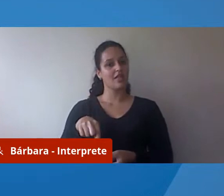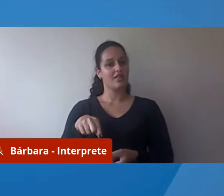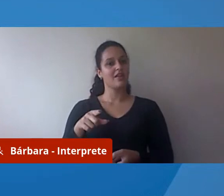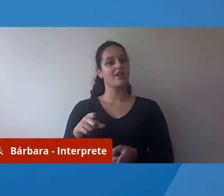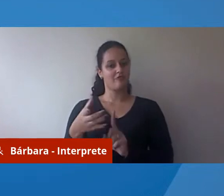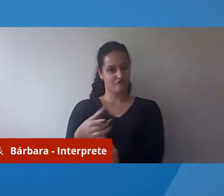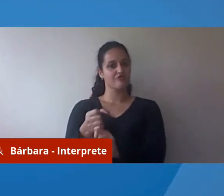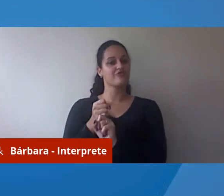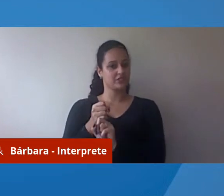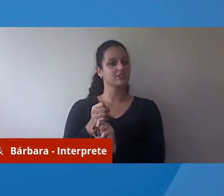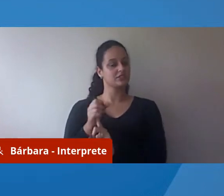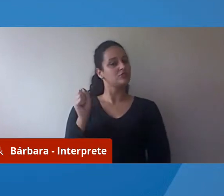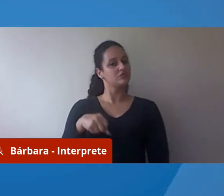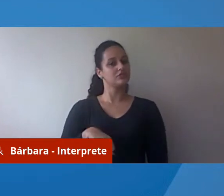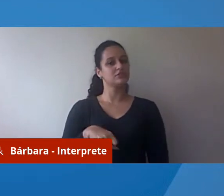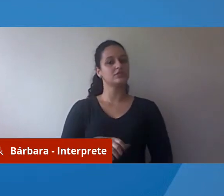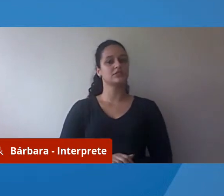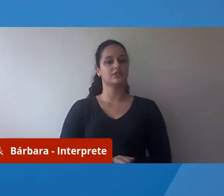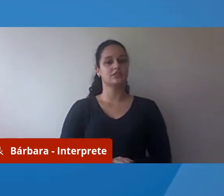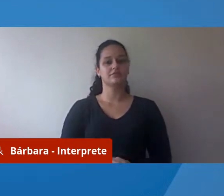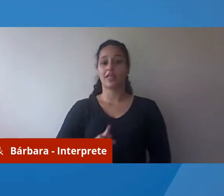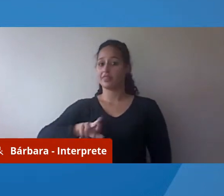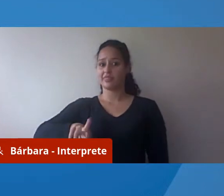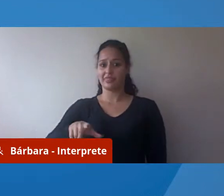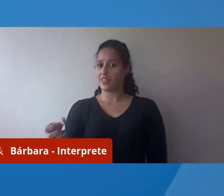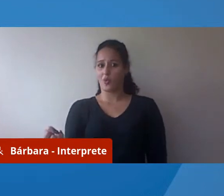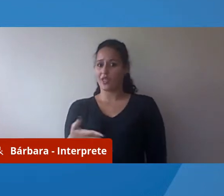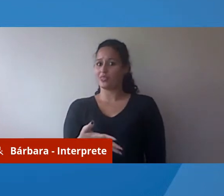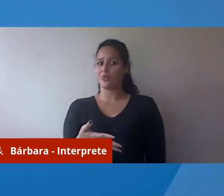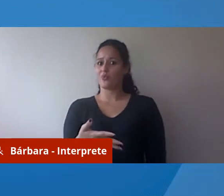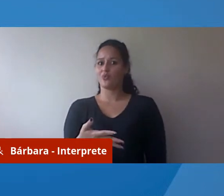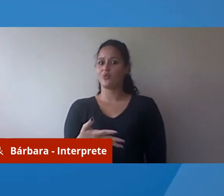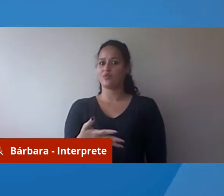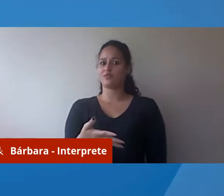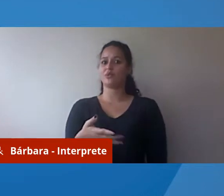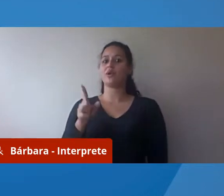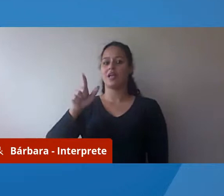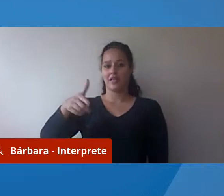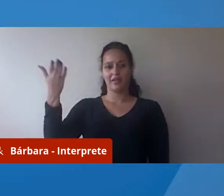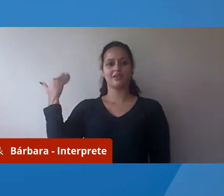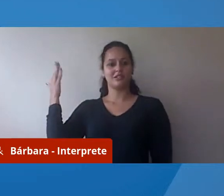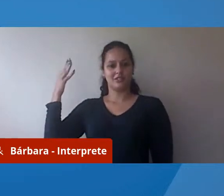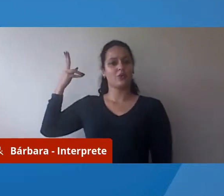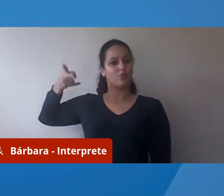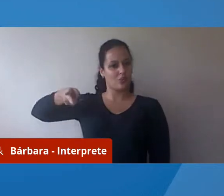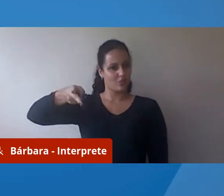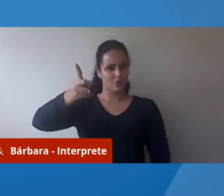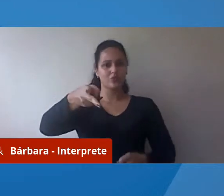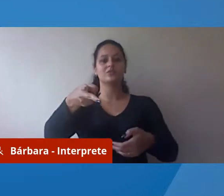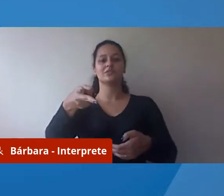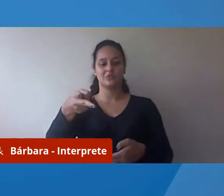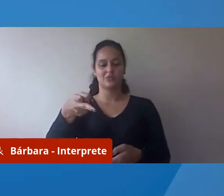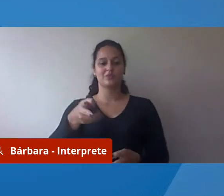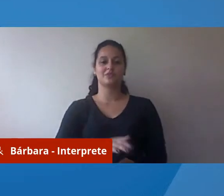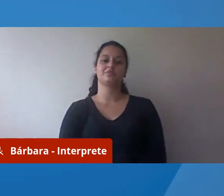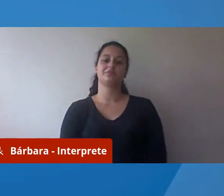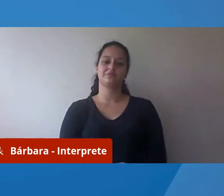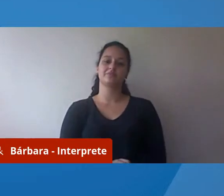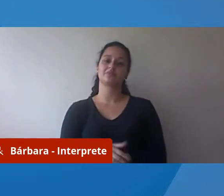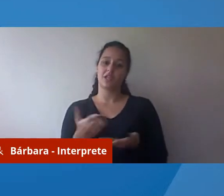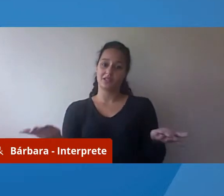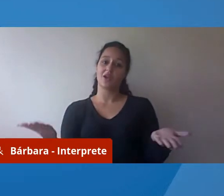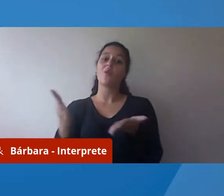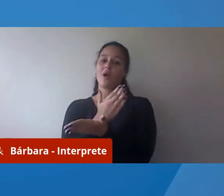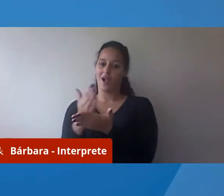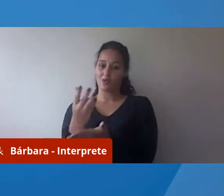Não são... Não é algo novo, é uma reedição do fascismo, do velho fascismo. Bom, então isso existe em outros